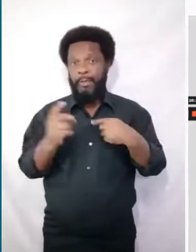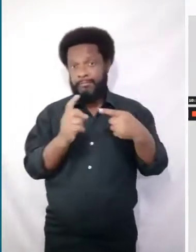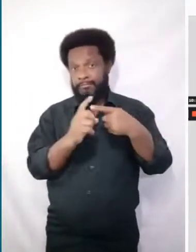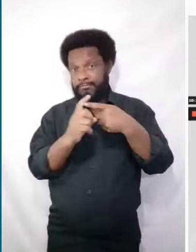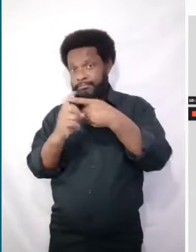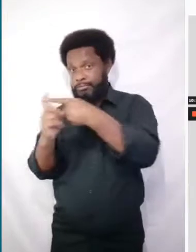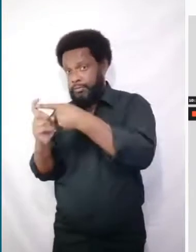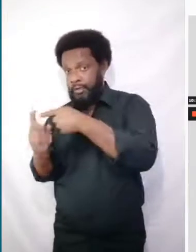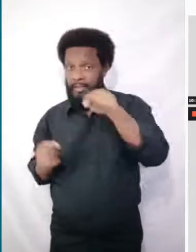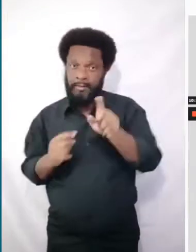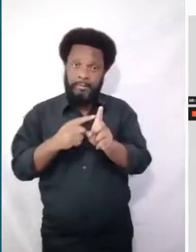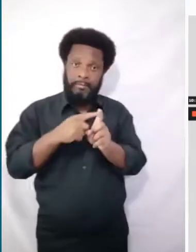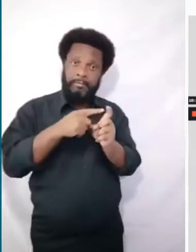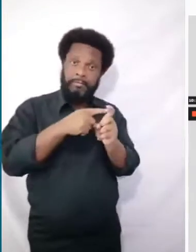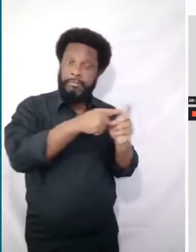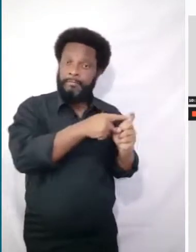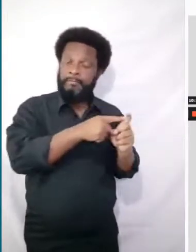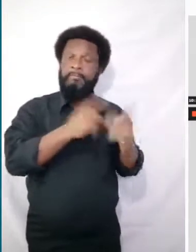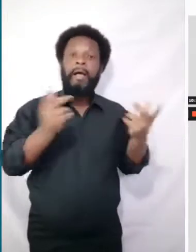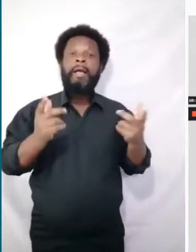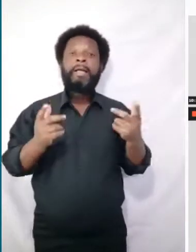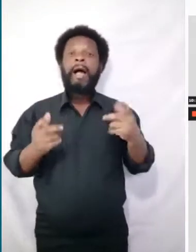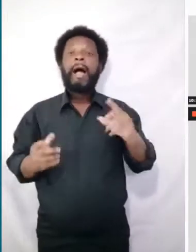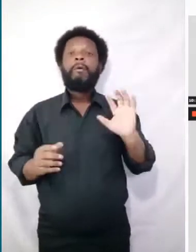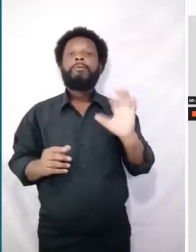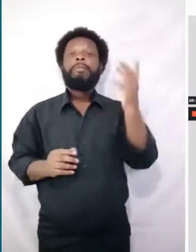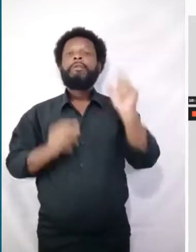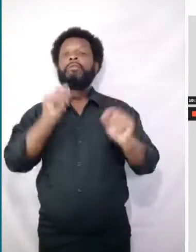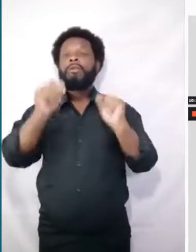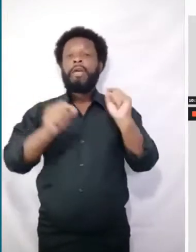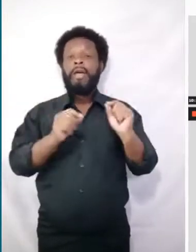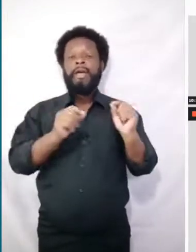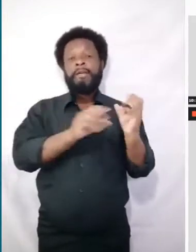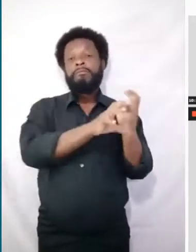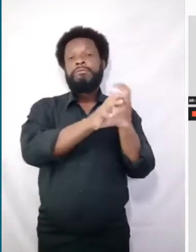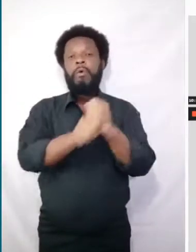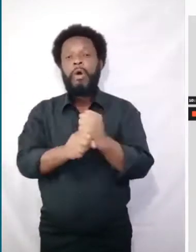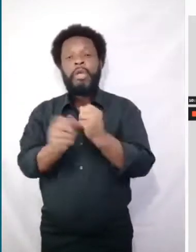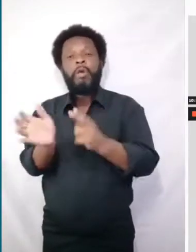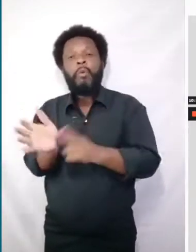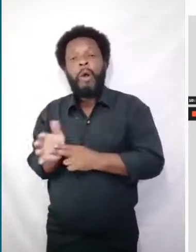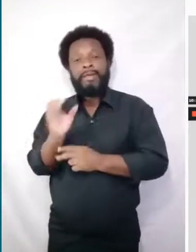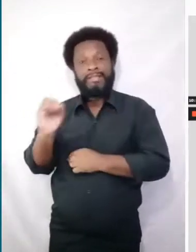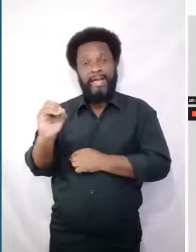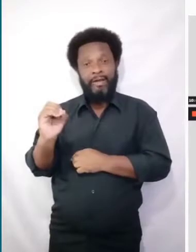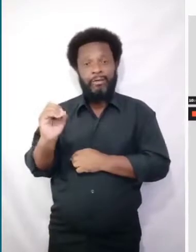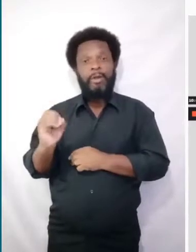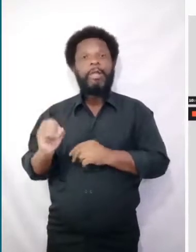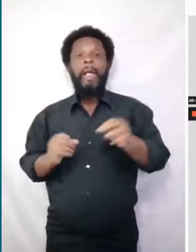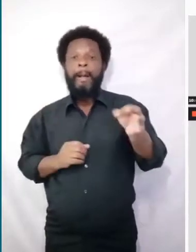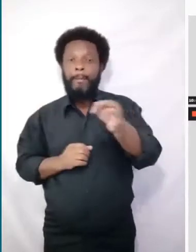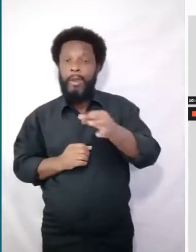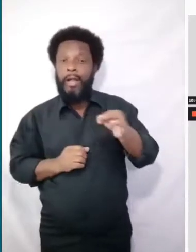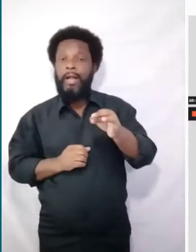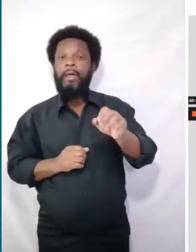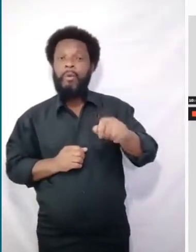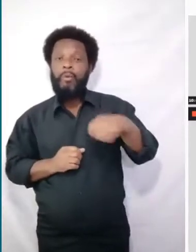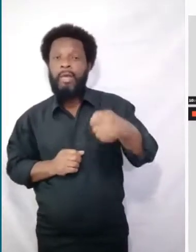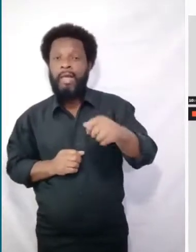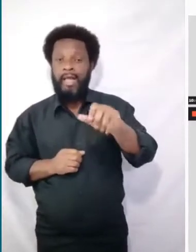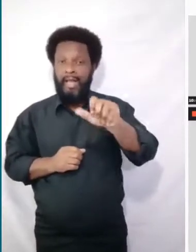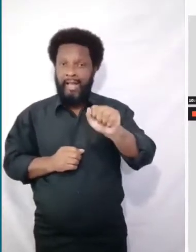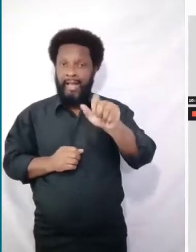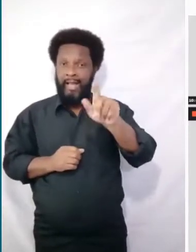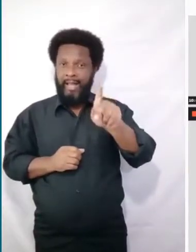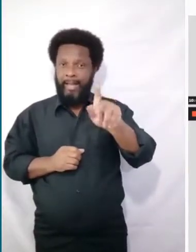valor em sentidos opostos, tá? Na mesma direção. Então, o que vai acontecer? A soma desses vetores vai dar igual a zero e eu